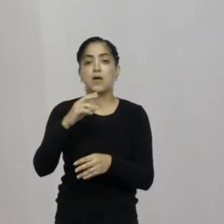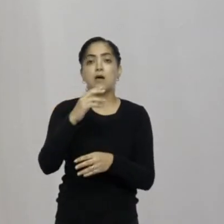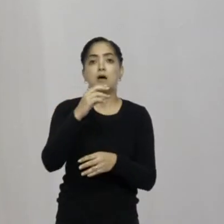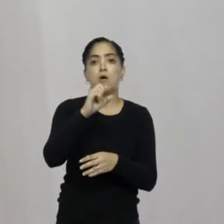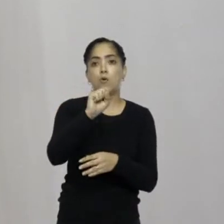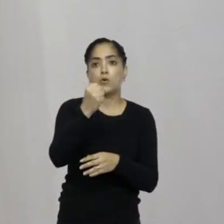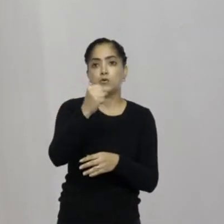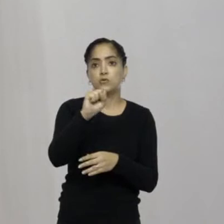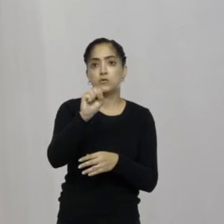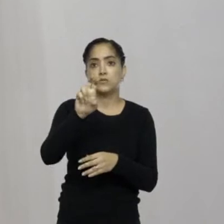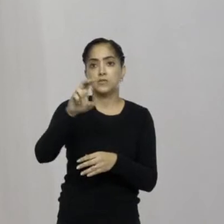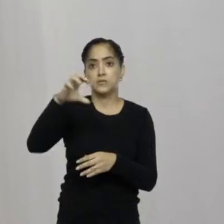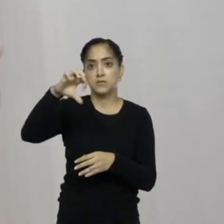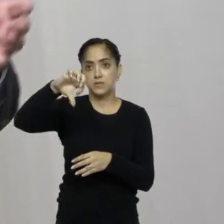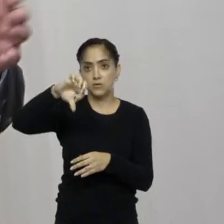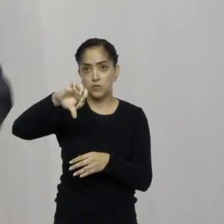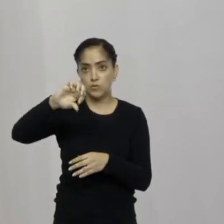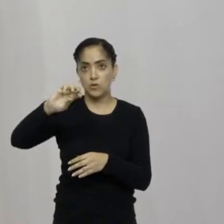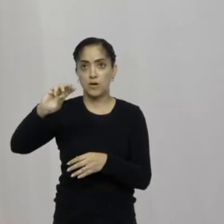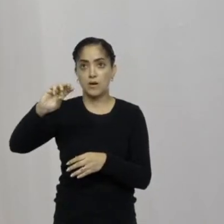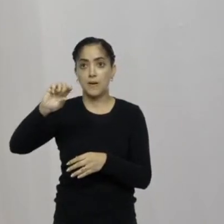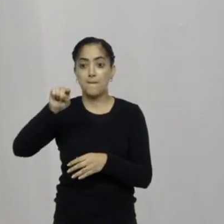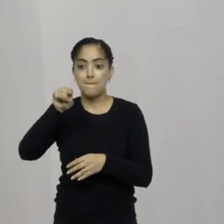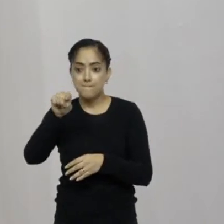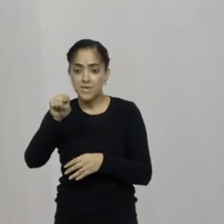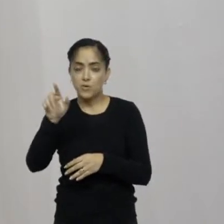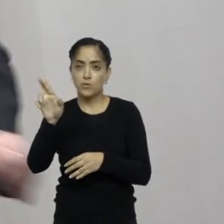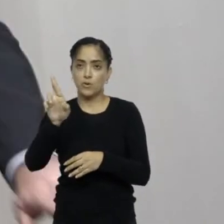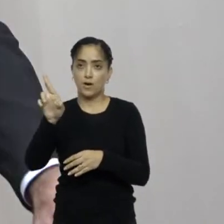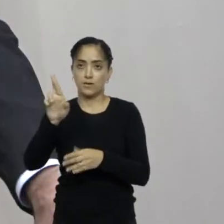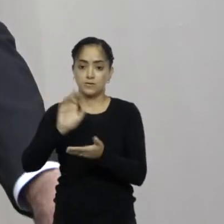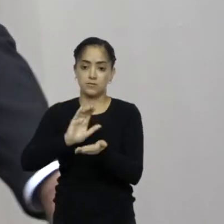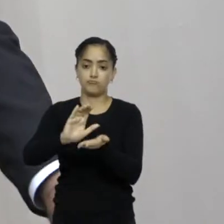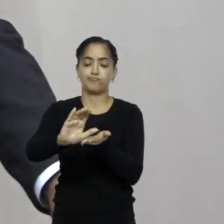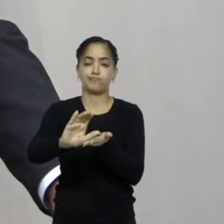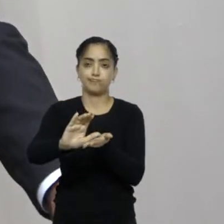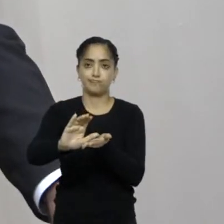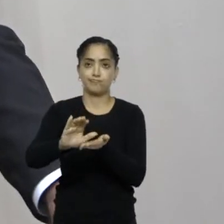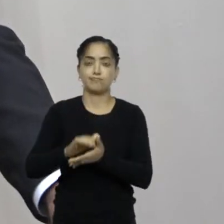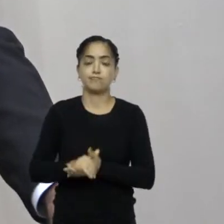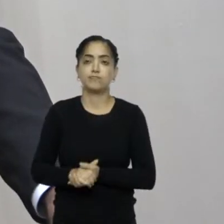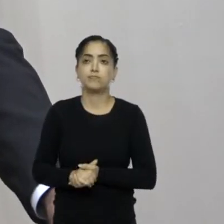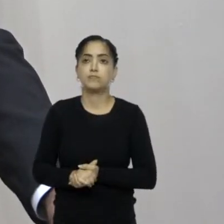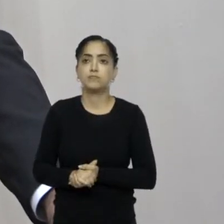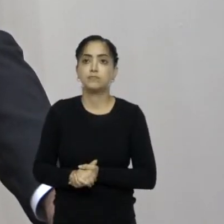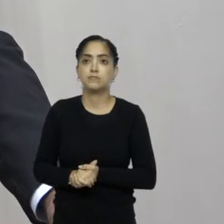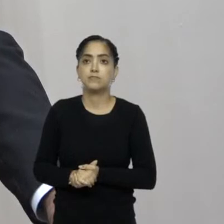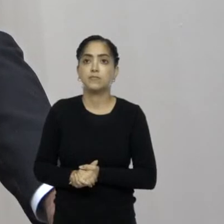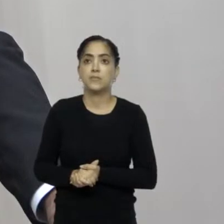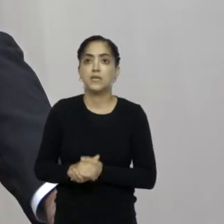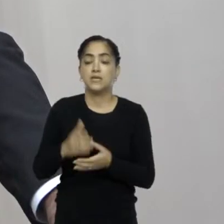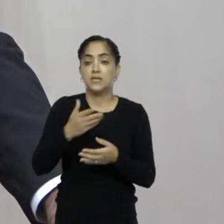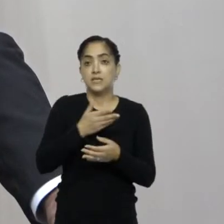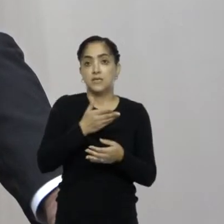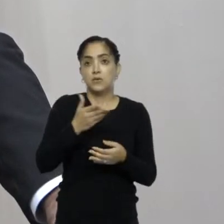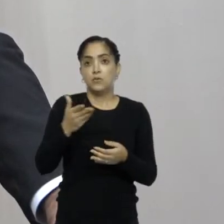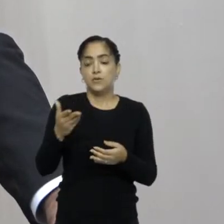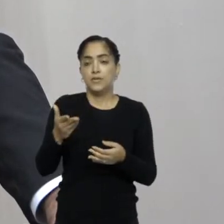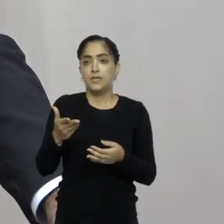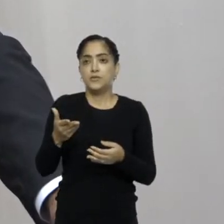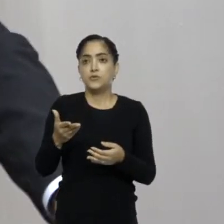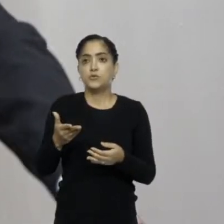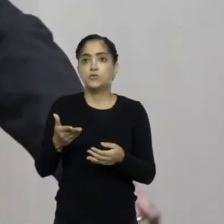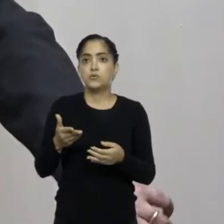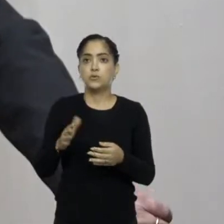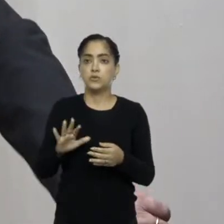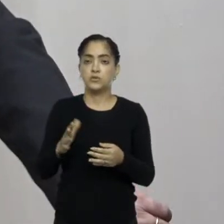R$ 859 mil. Isso chega a